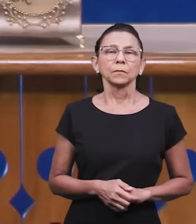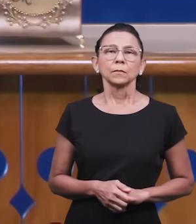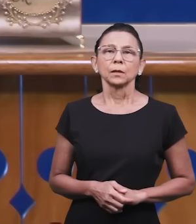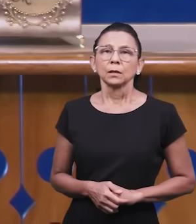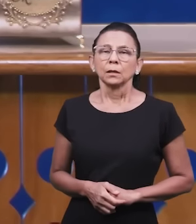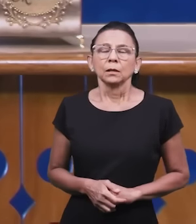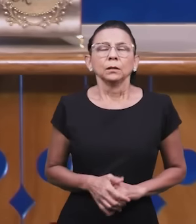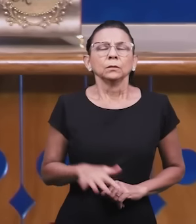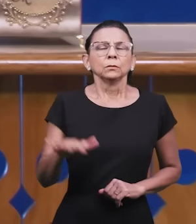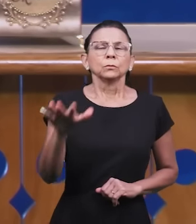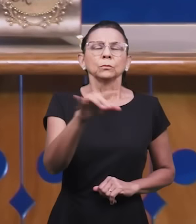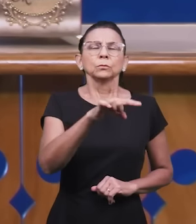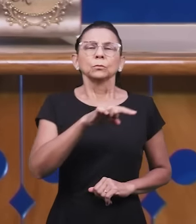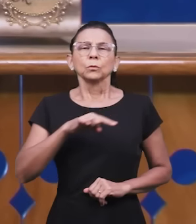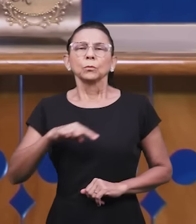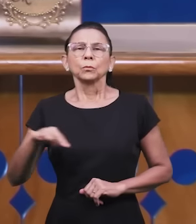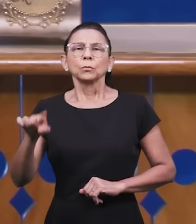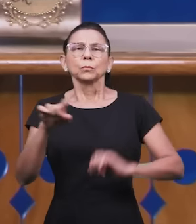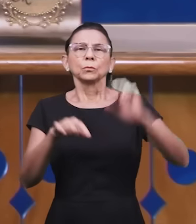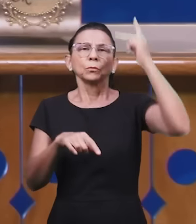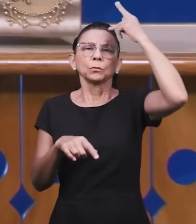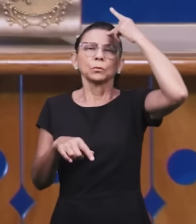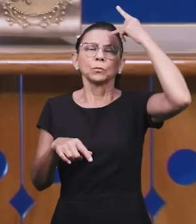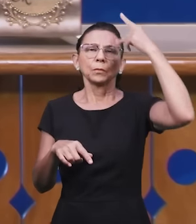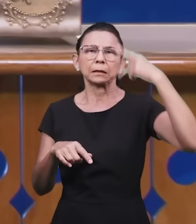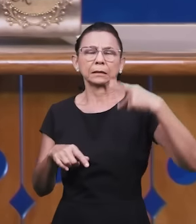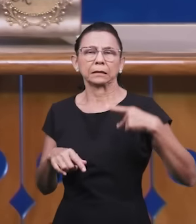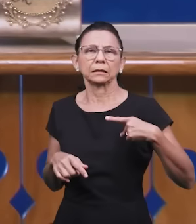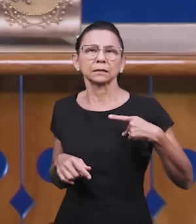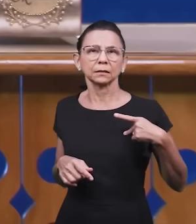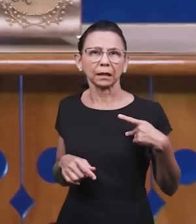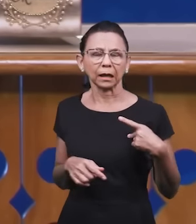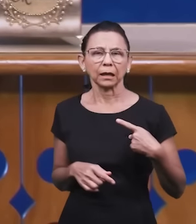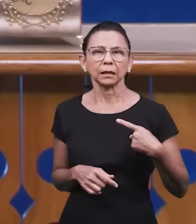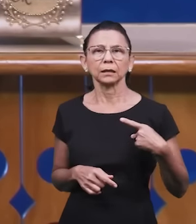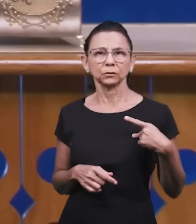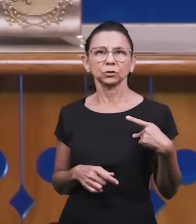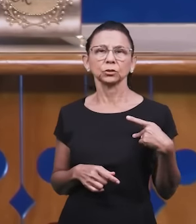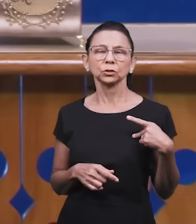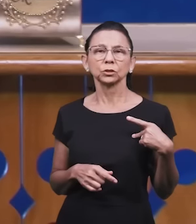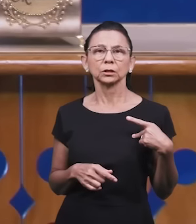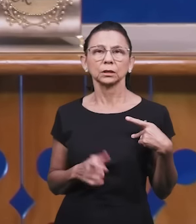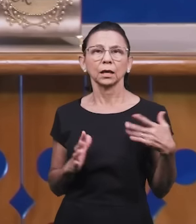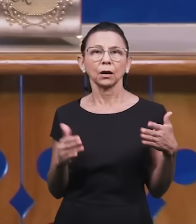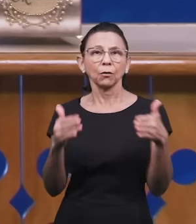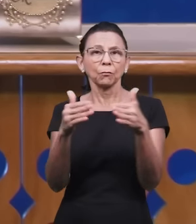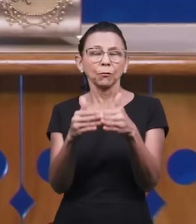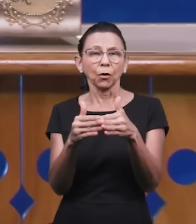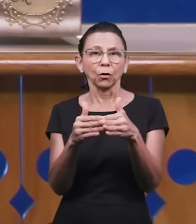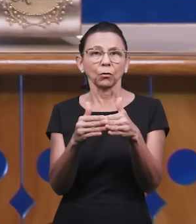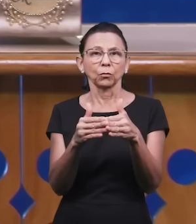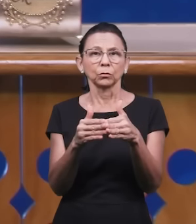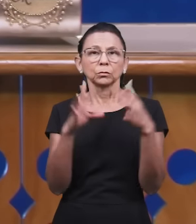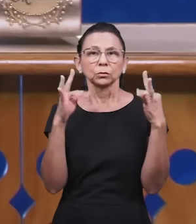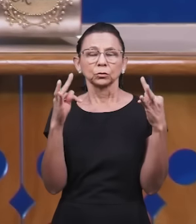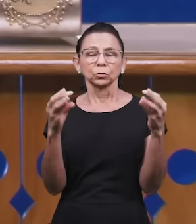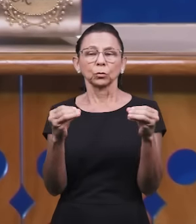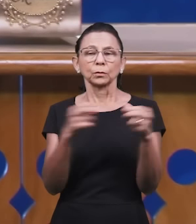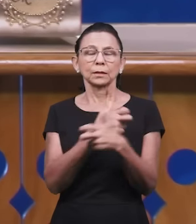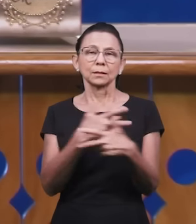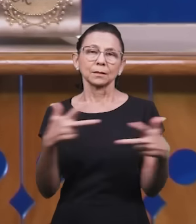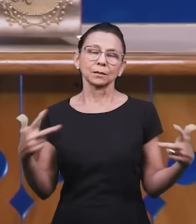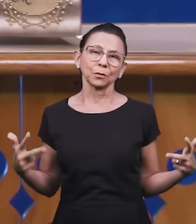das que são e das que não são. Então, todo o estudo filosófico se volta para o homem, era a filosofia